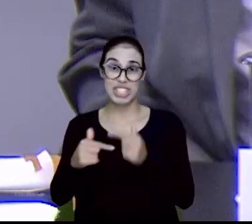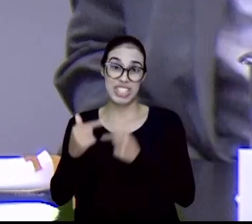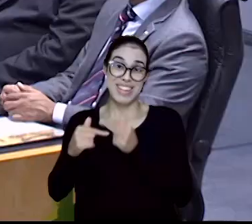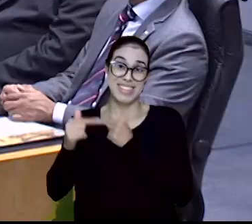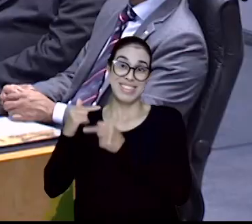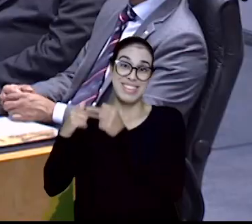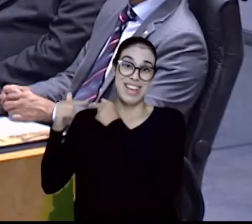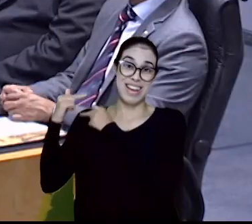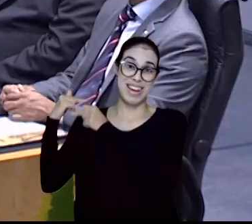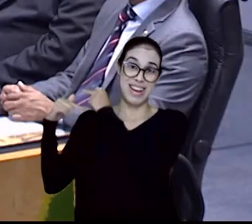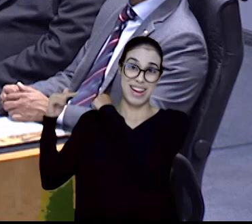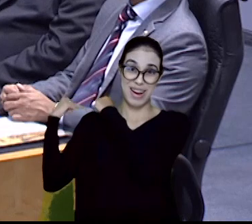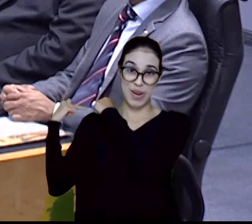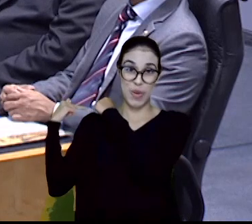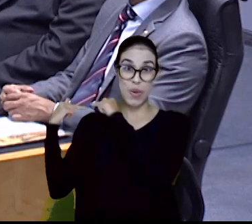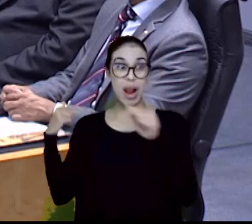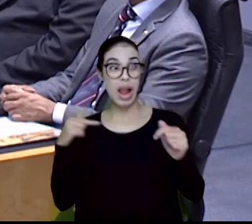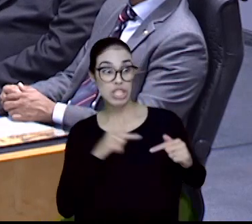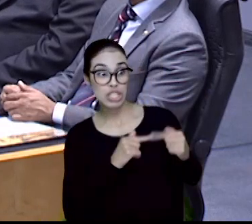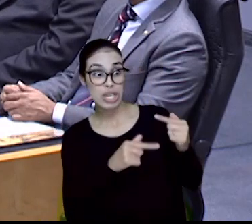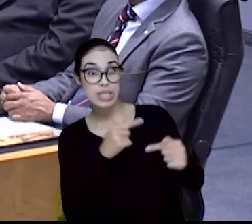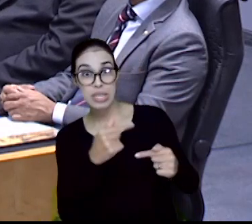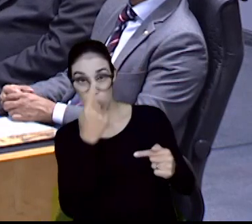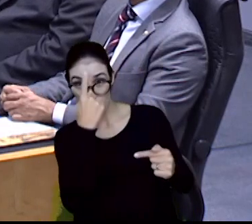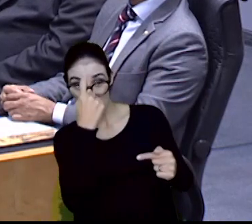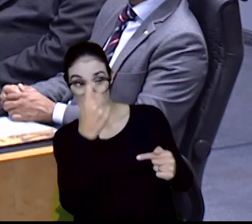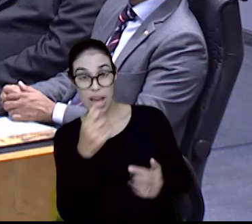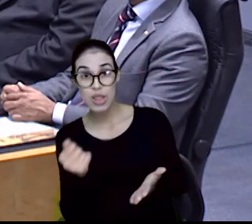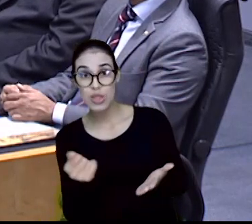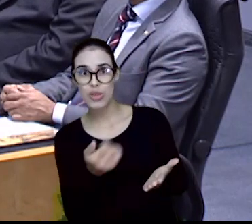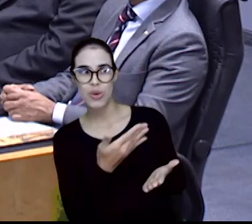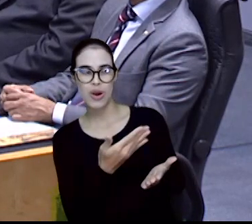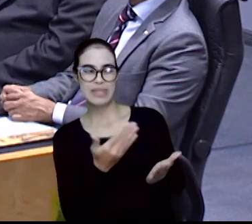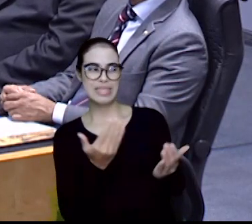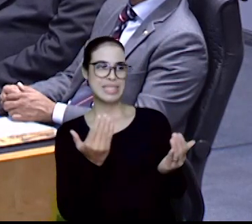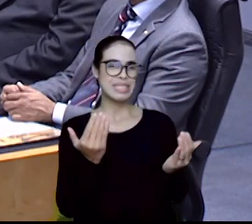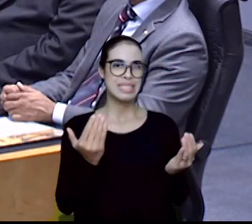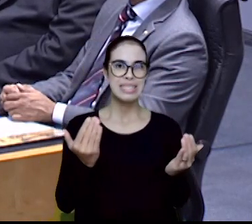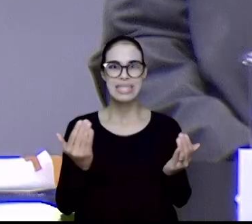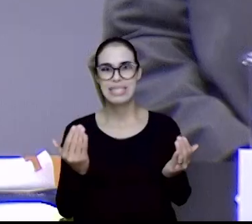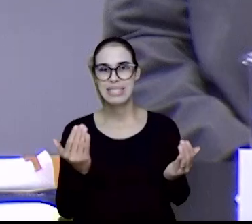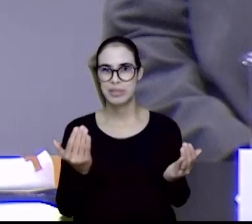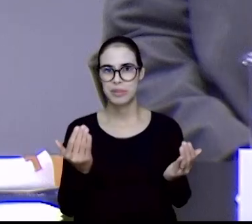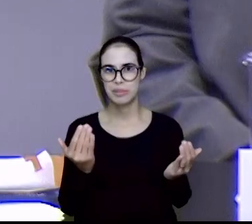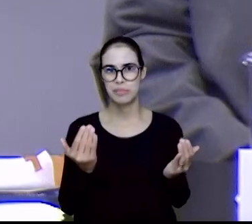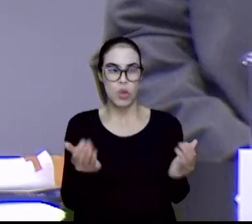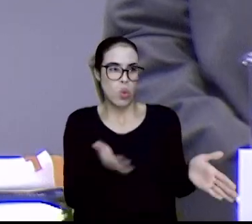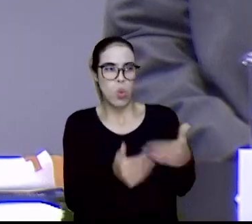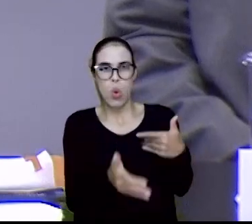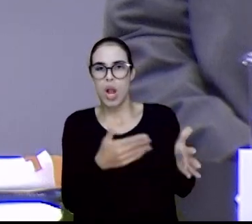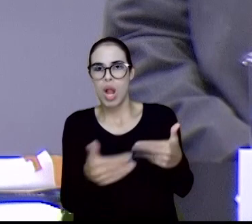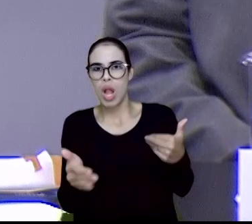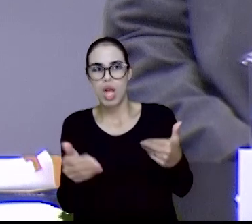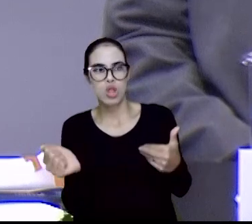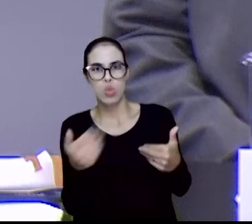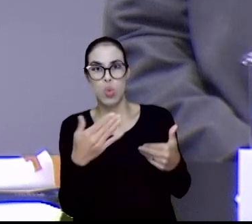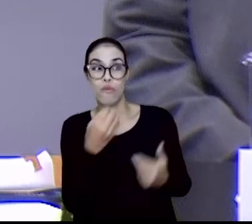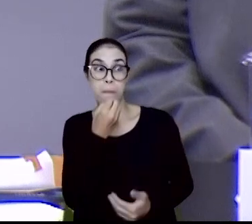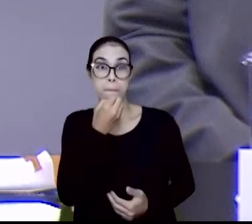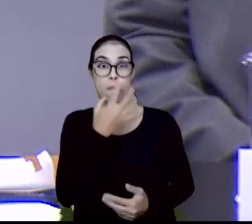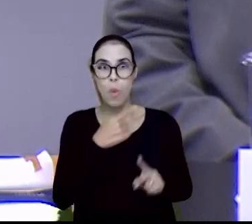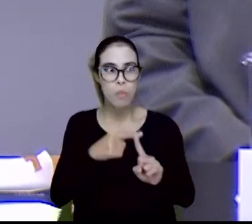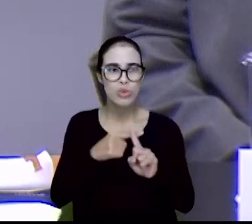nova. Portanto, é preciso, não que toda novidade ou qualquer modernidade seja positiva, mas